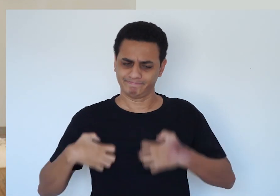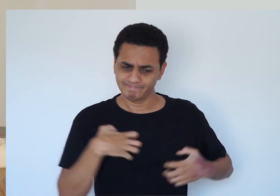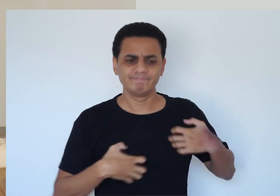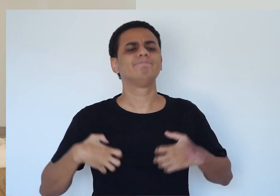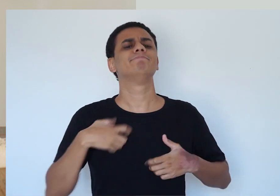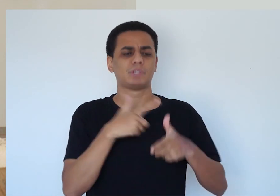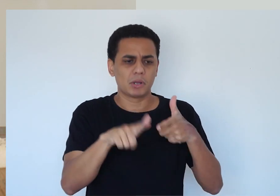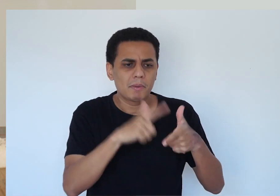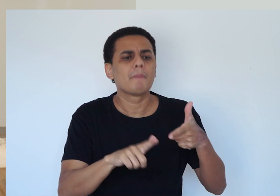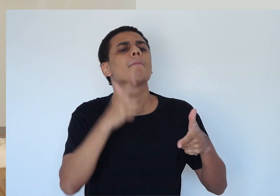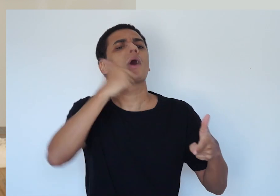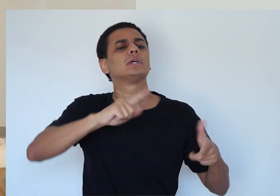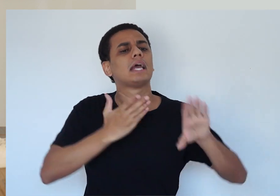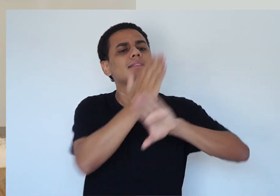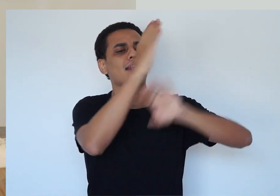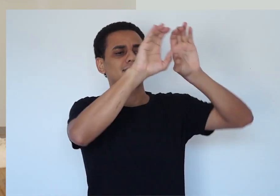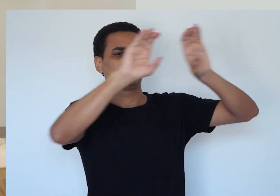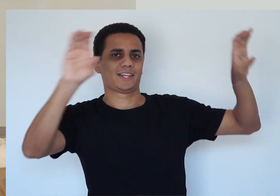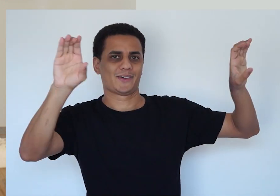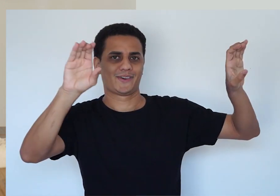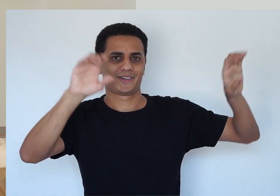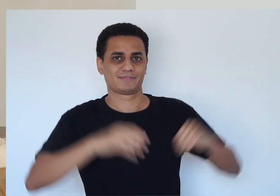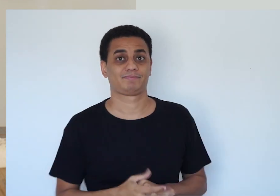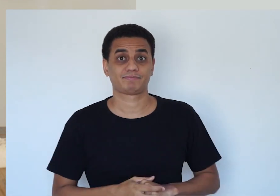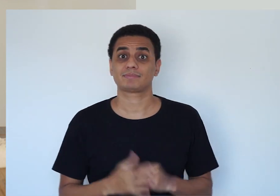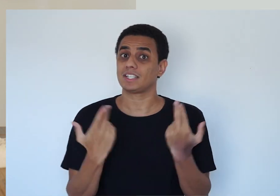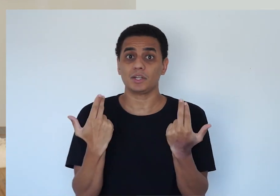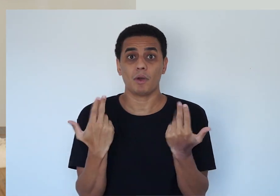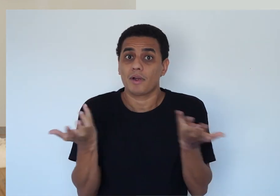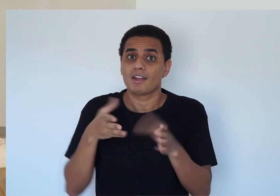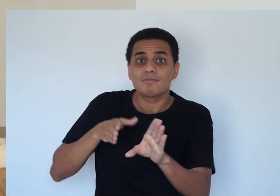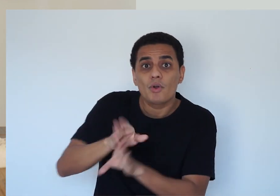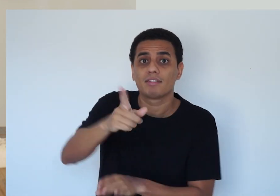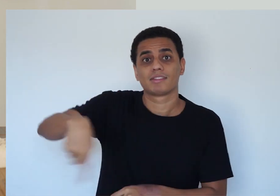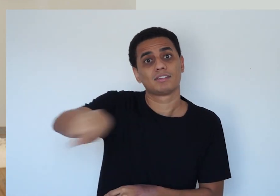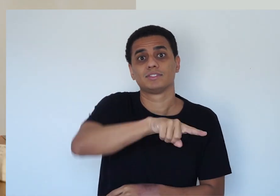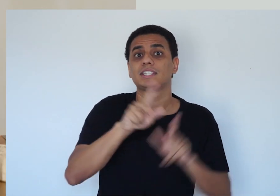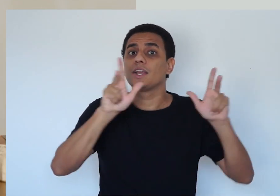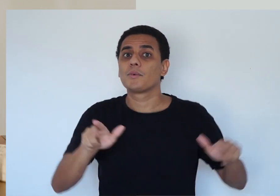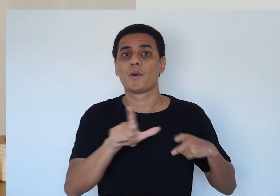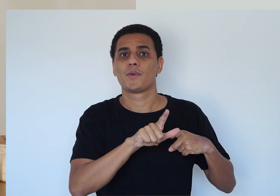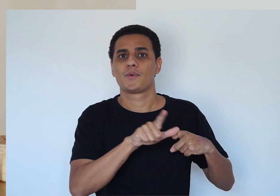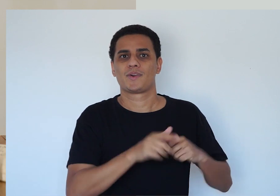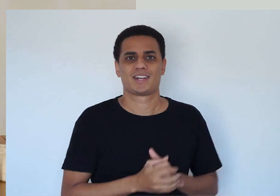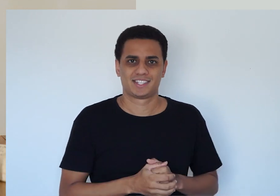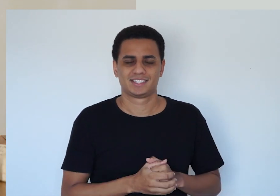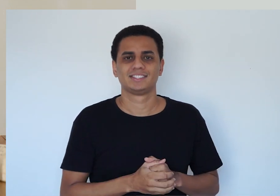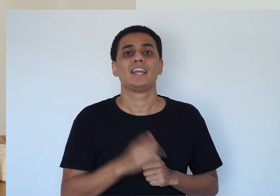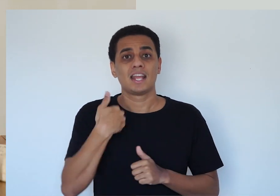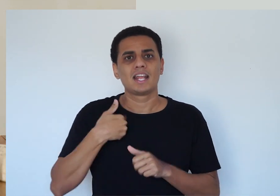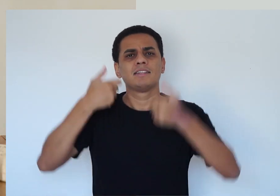para entrarmos no reino de Deus. É como se hoje eu estivesse encorajando você assim, foi o que Lucas fez aqui,